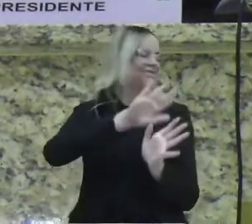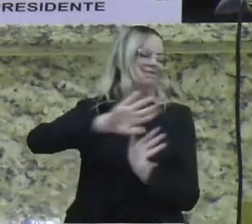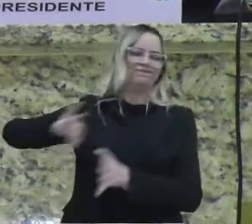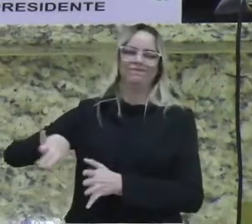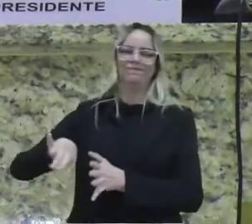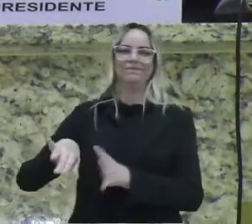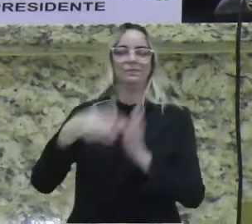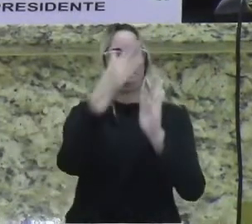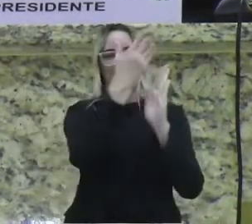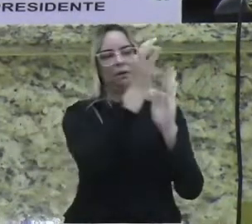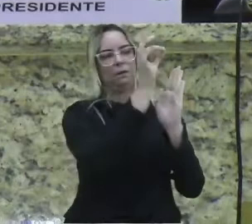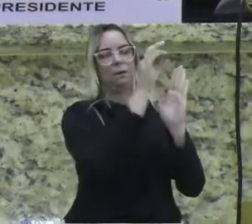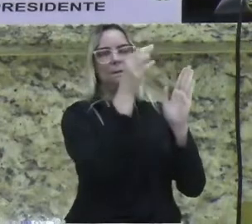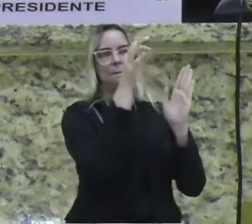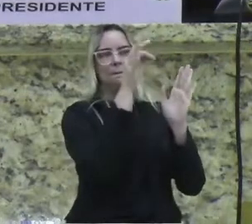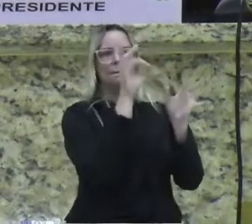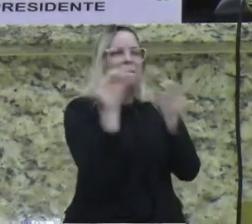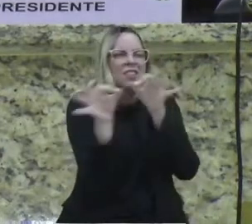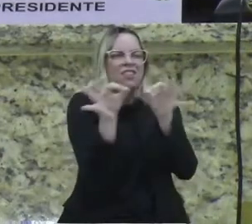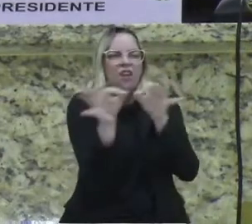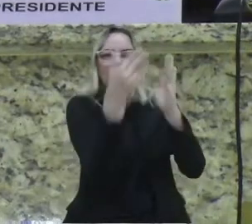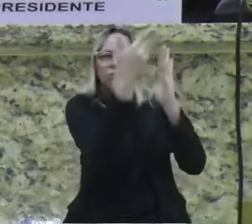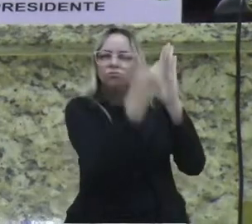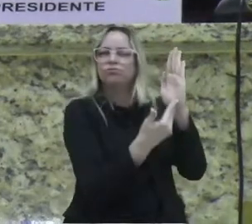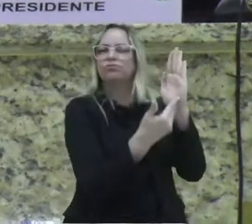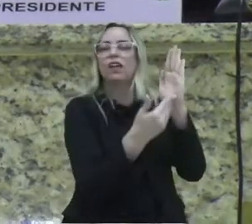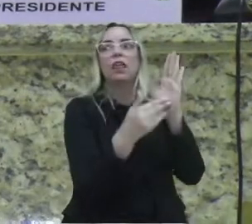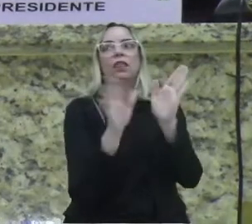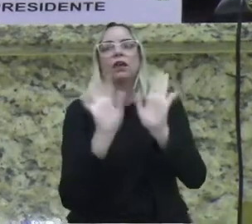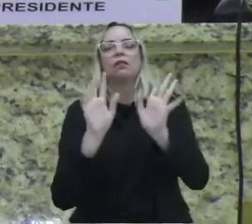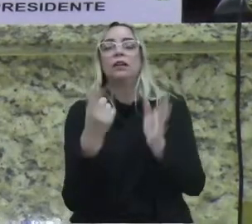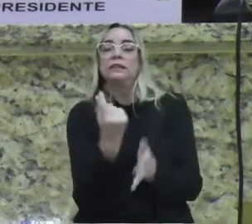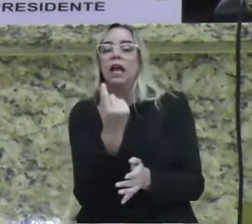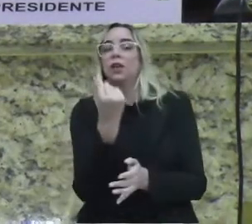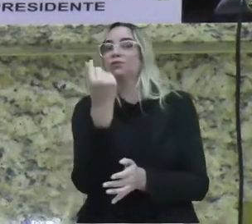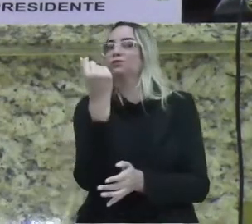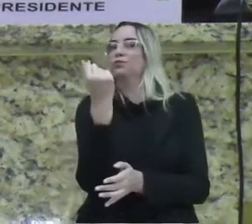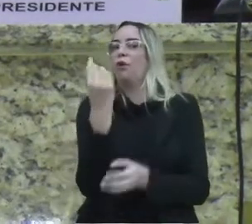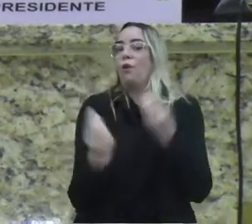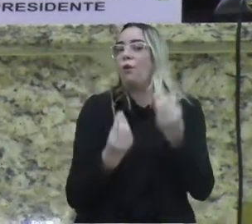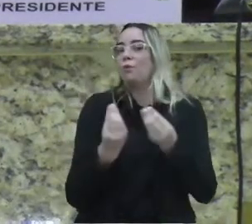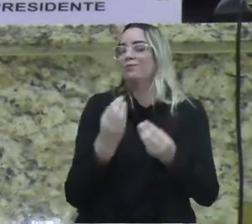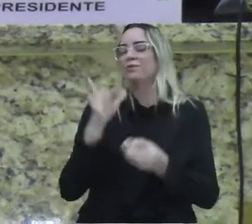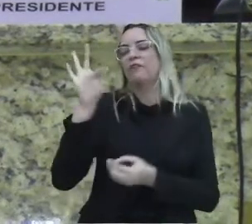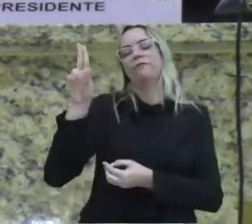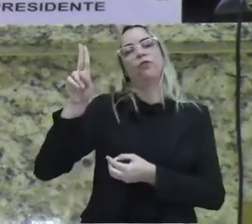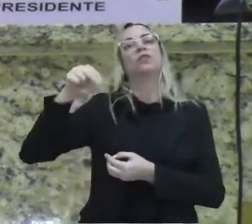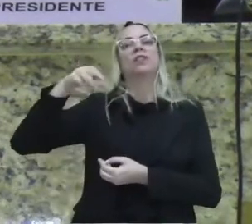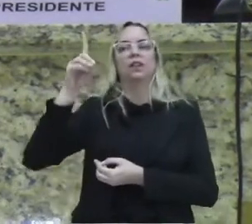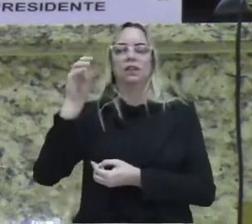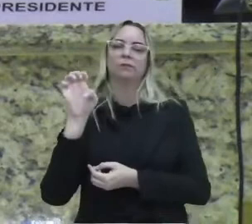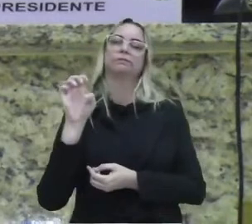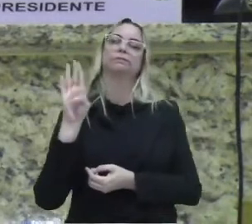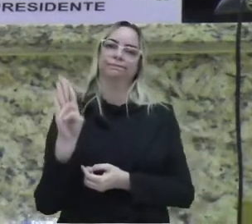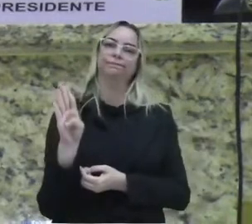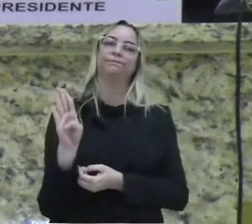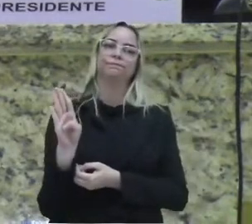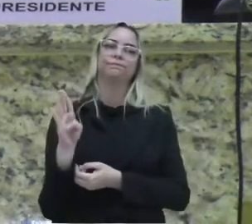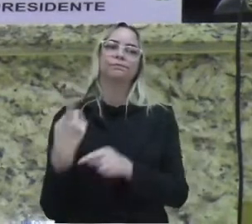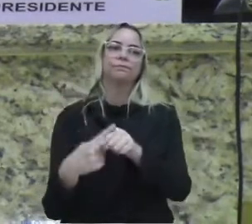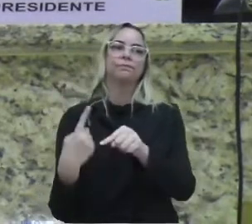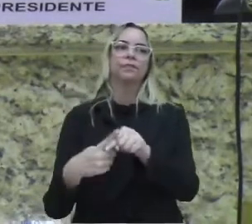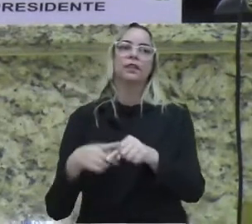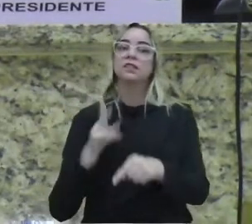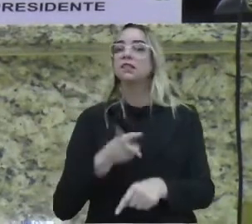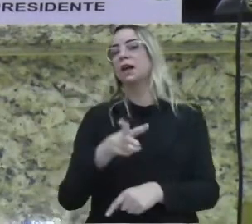planejamento comprar ônibus, levando em consideração a questão financeira de Fundeb. Então, o que acontece? A cada dia que os